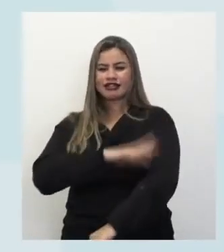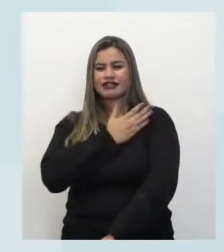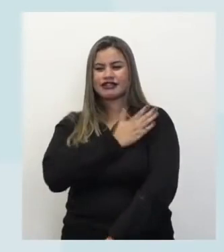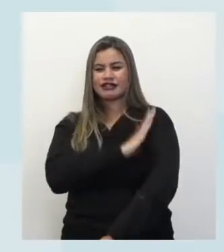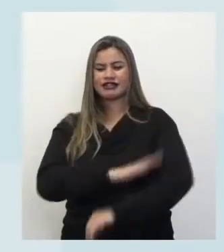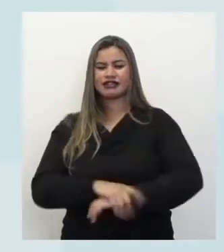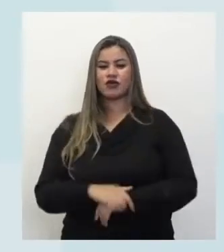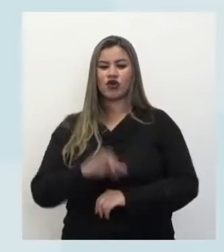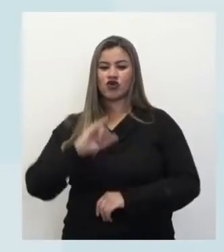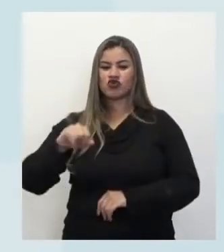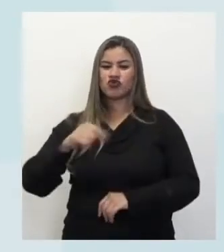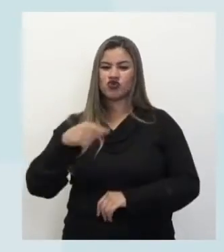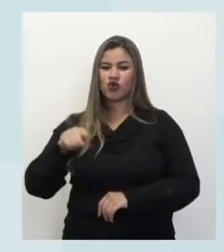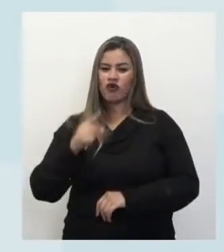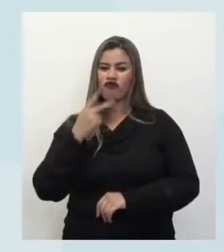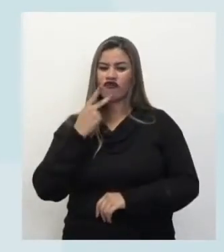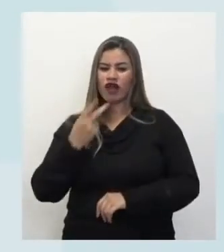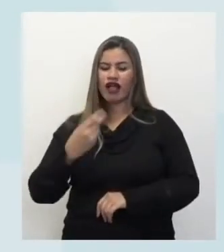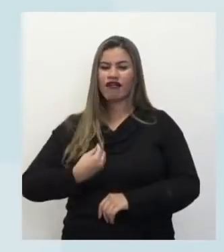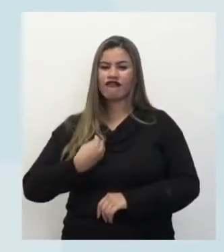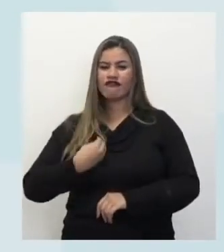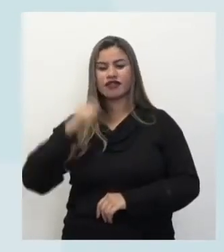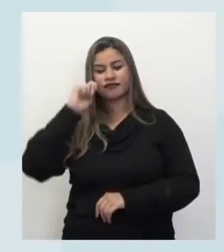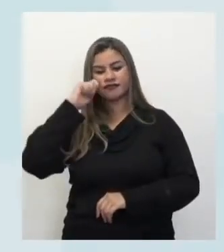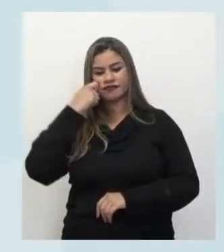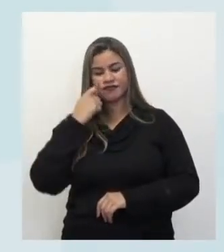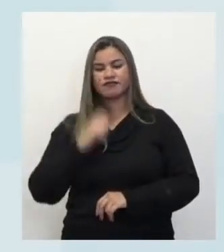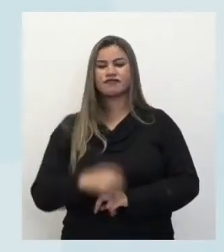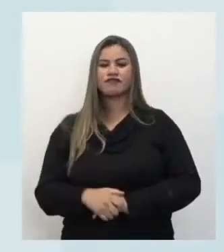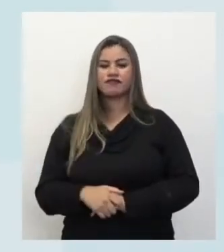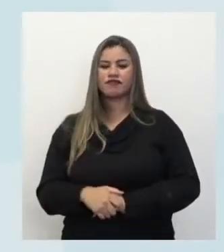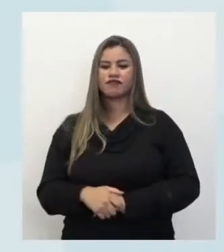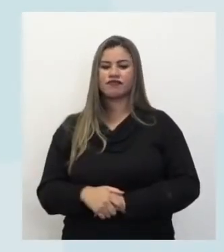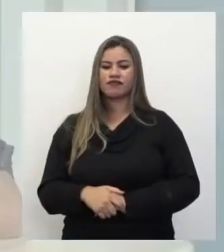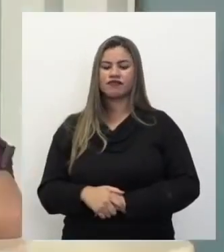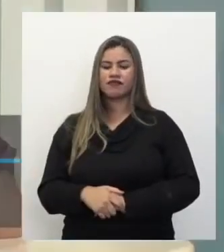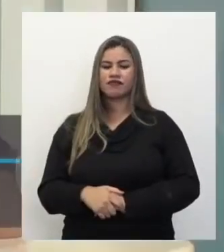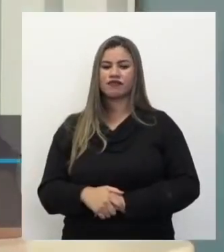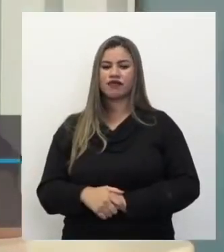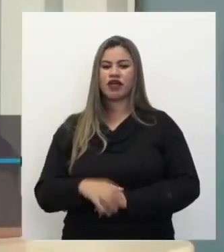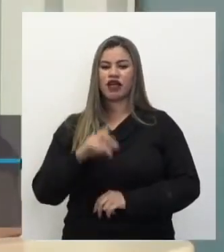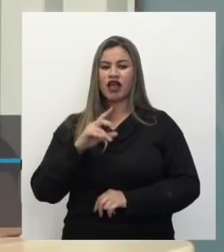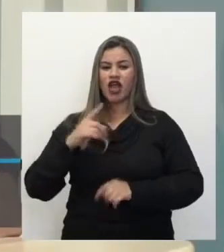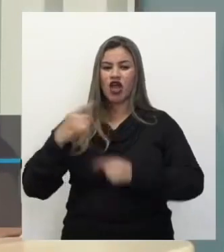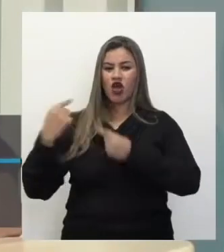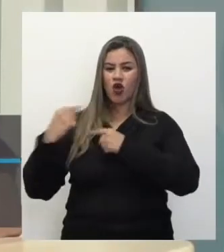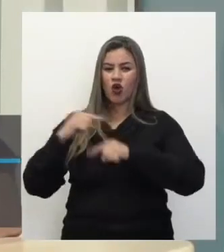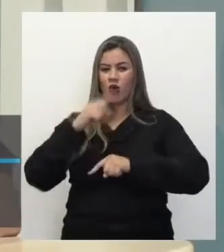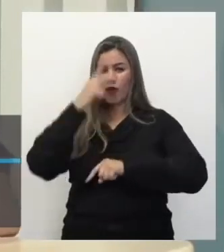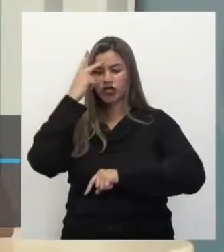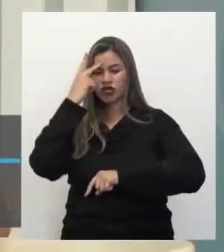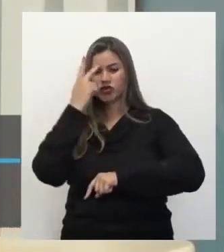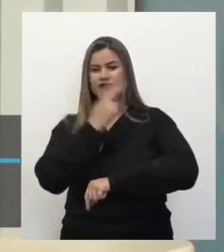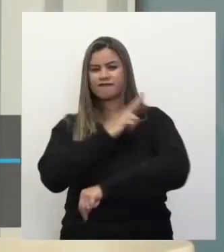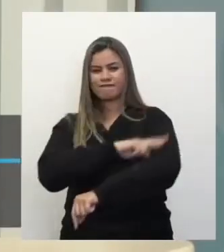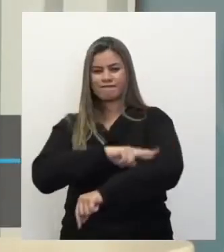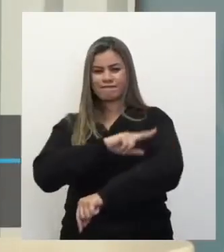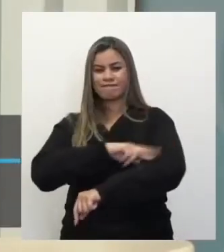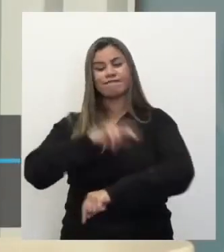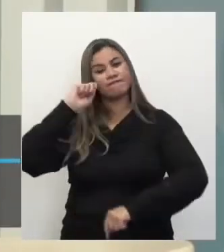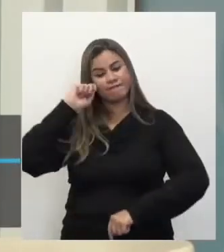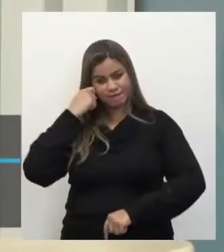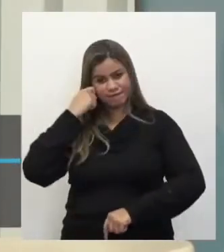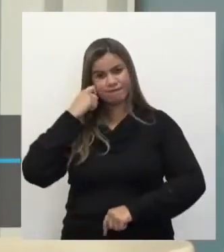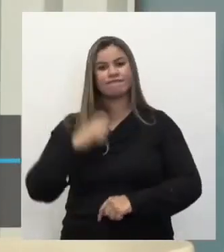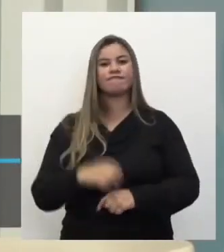Pedro diz vidas negras. E o Felipe Bezerra diz violência contra pessoas negras. Muita gente participando, né?